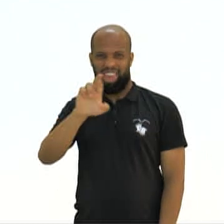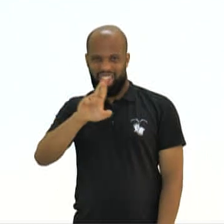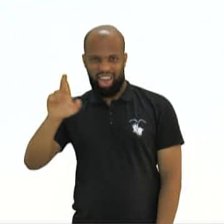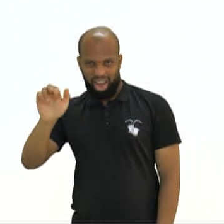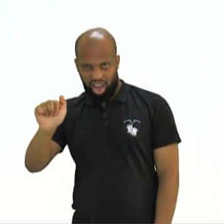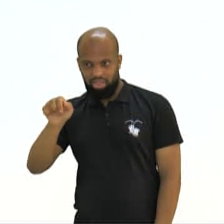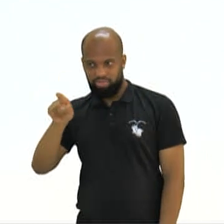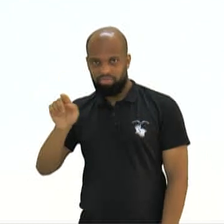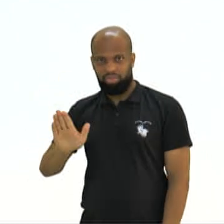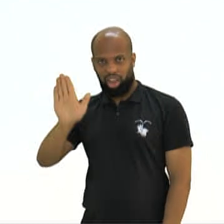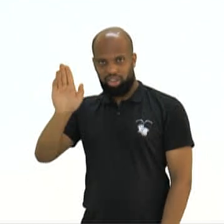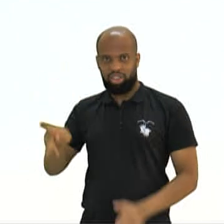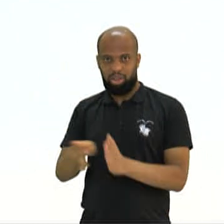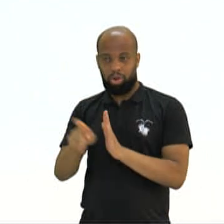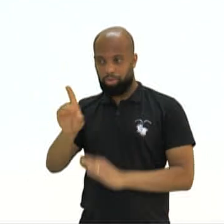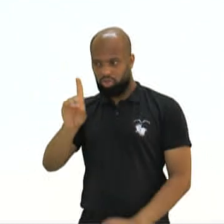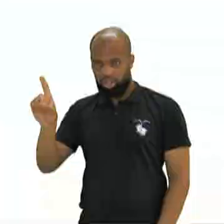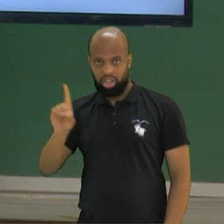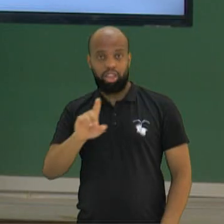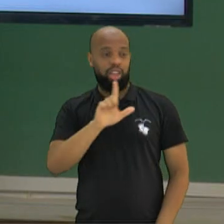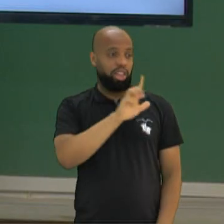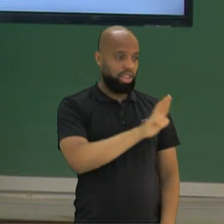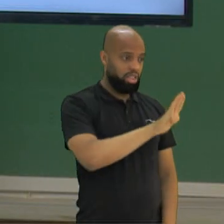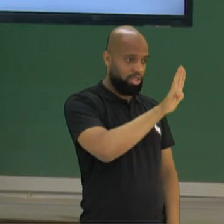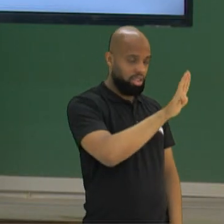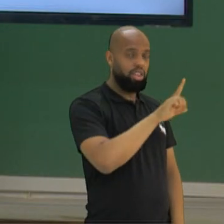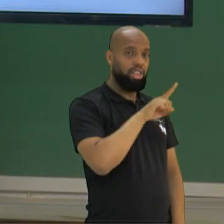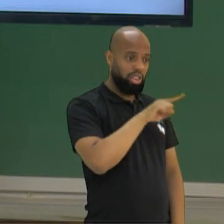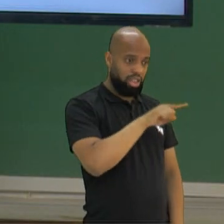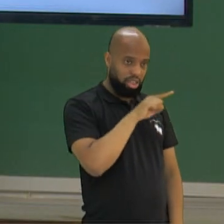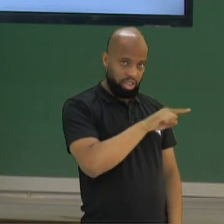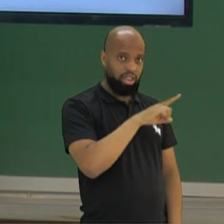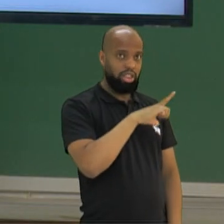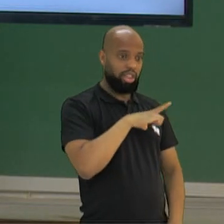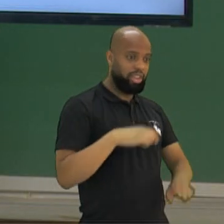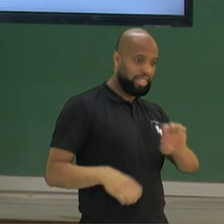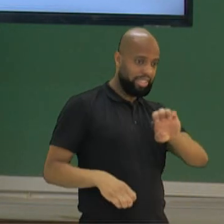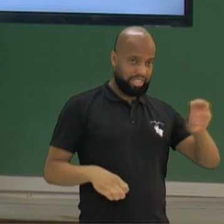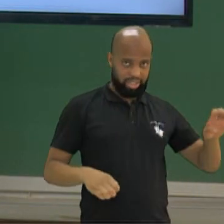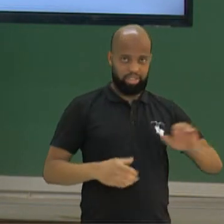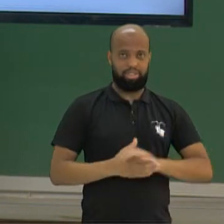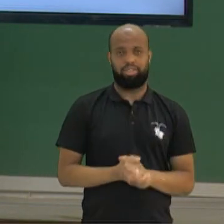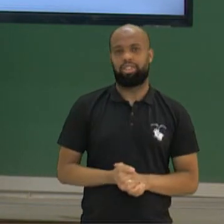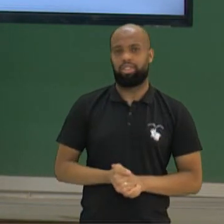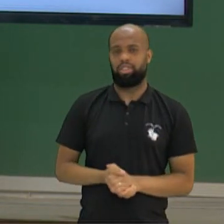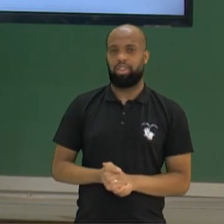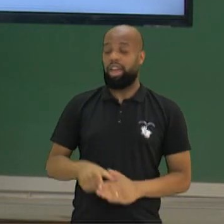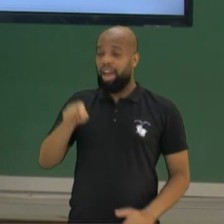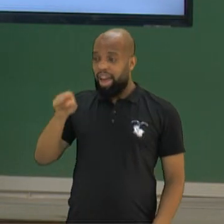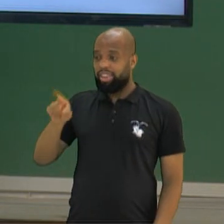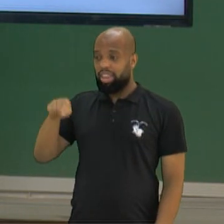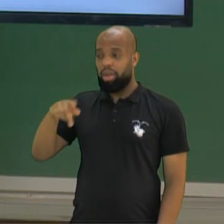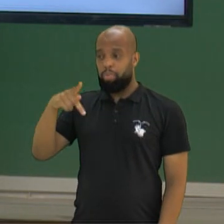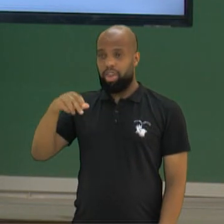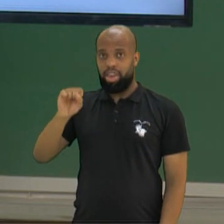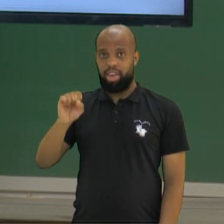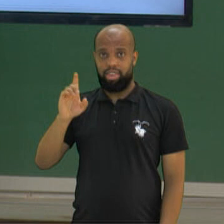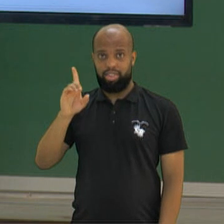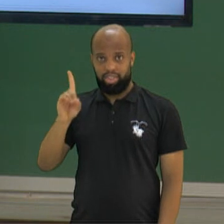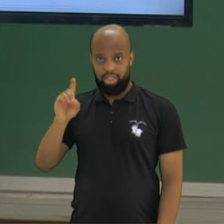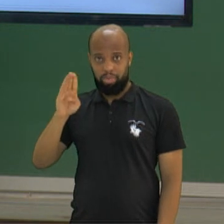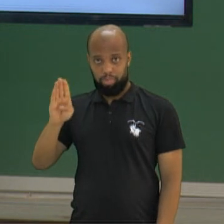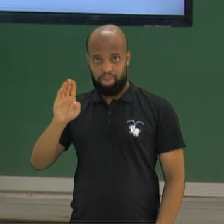né, representando aí parte da esquerda, e o candidato apoiado pelo presidente, do partido do presidente, o PSDB, o José Serra.